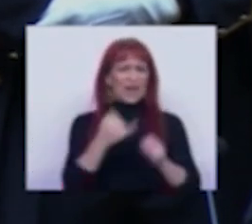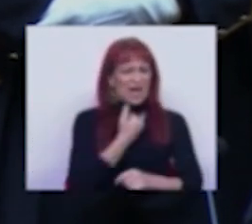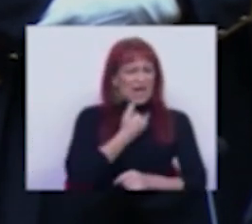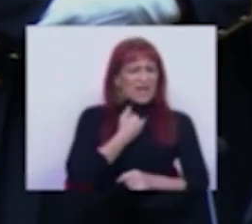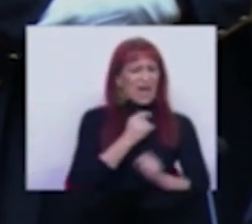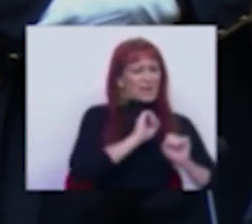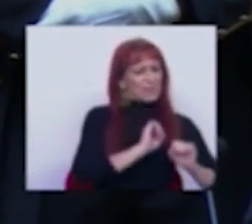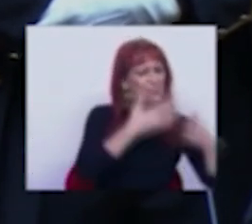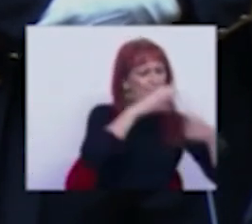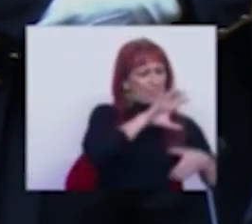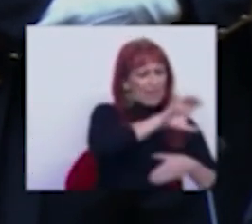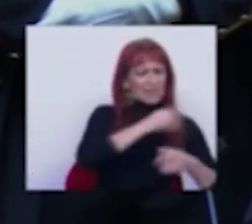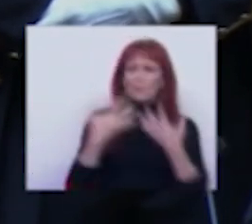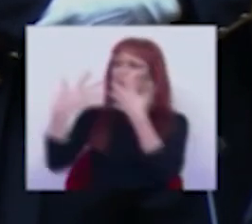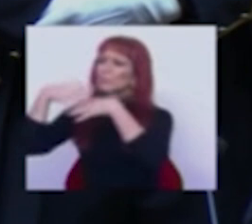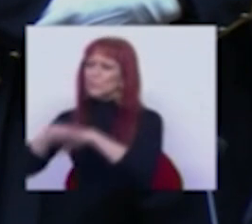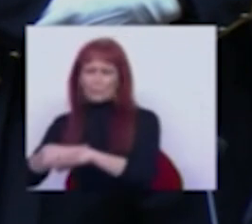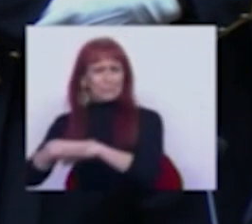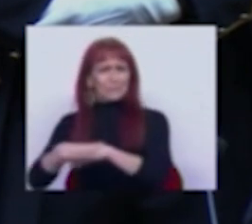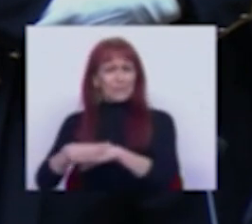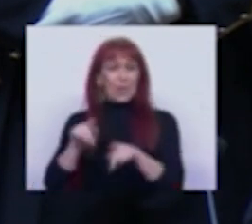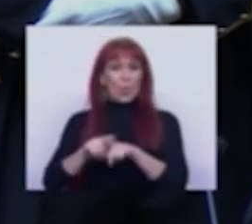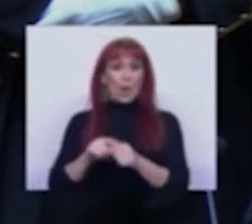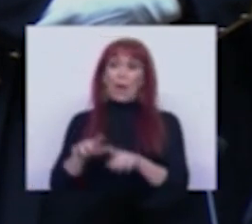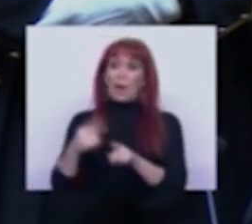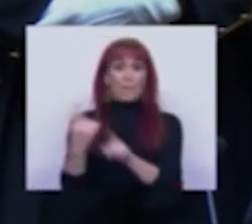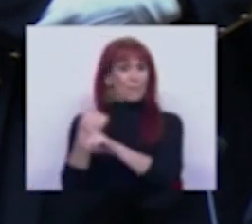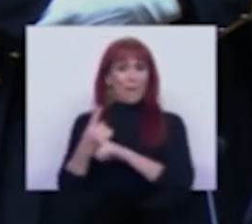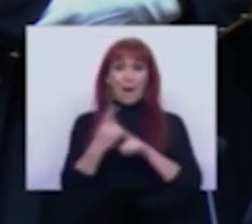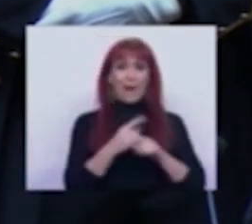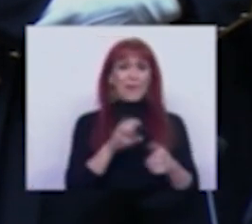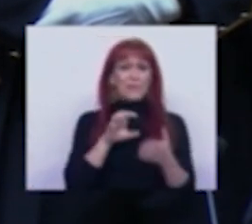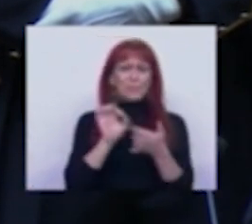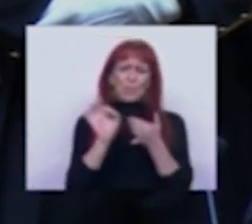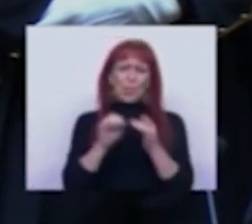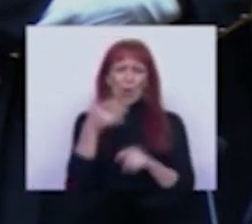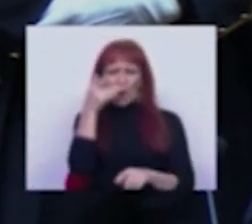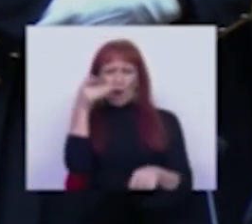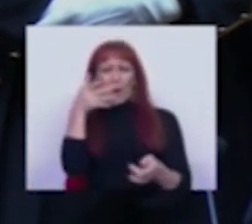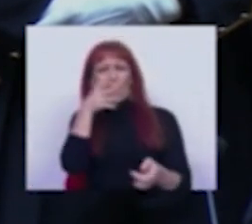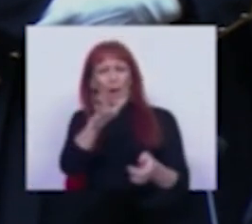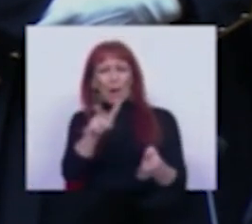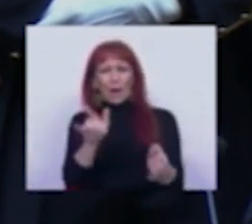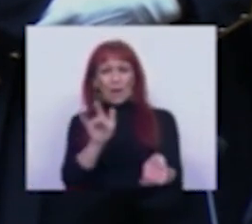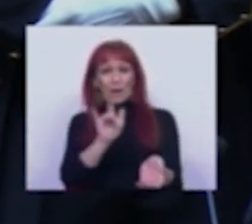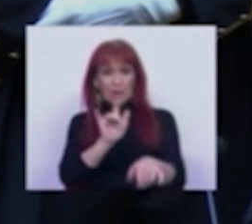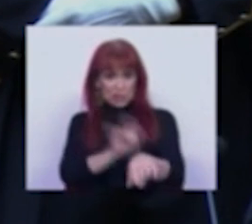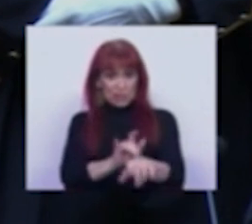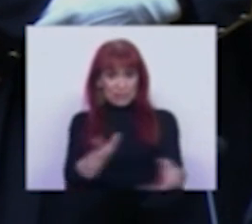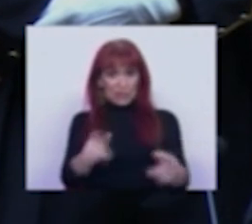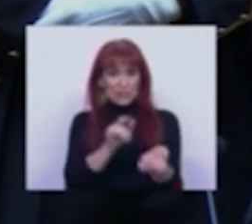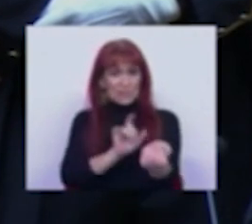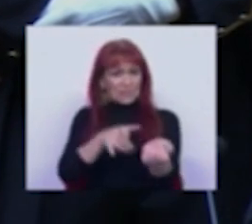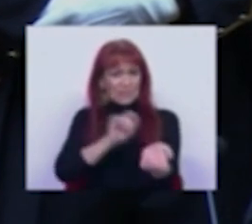identidade originária e integração, sobre que repousam variadas estirpes de xenofobia. De facto, as